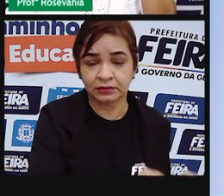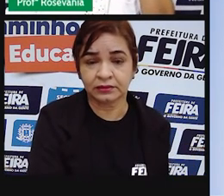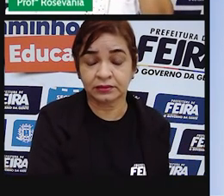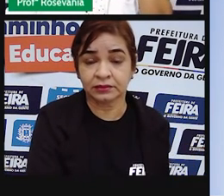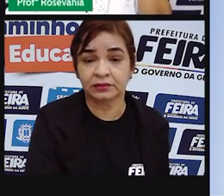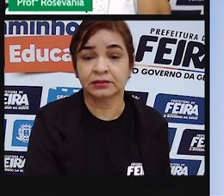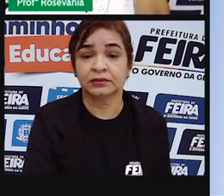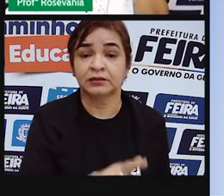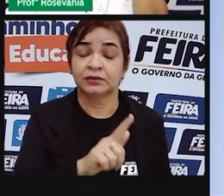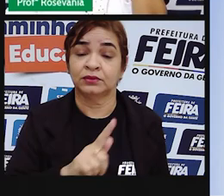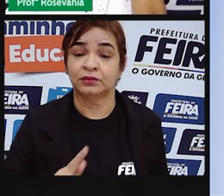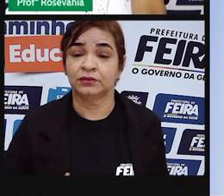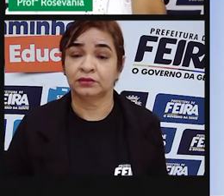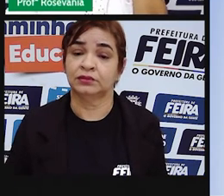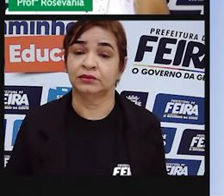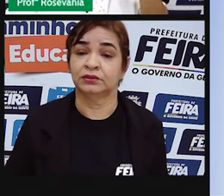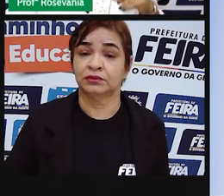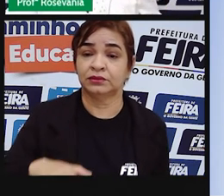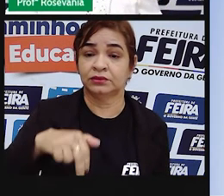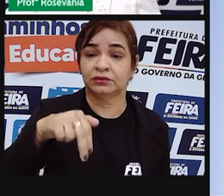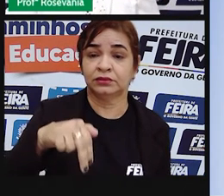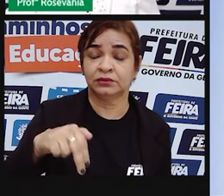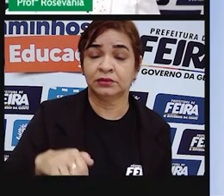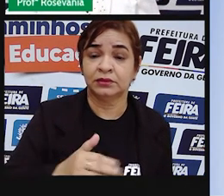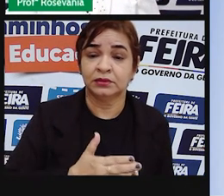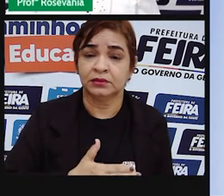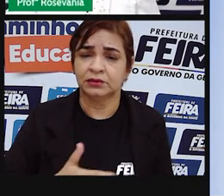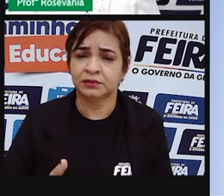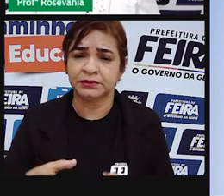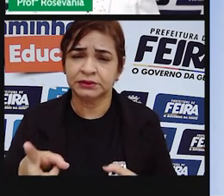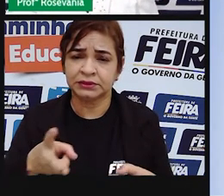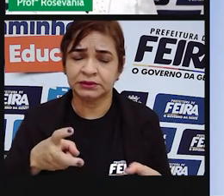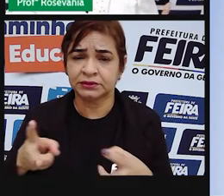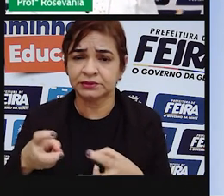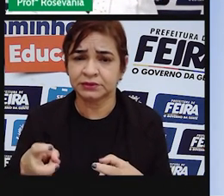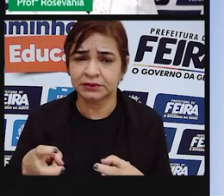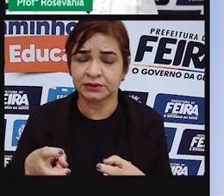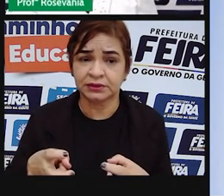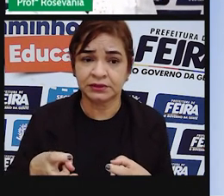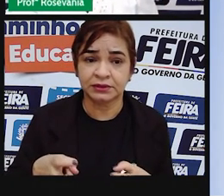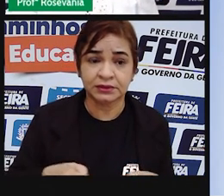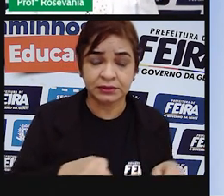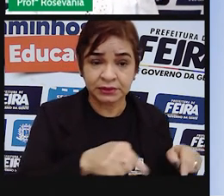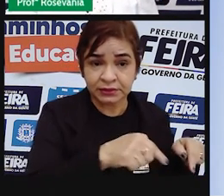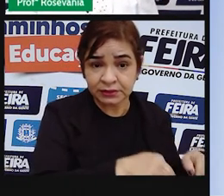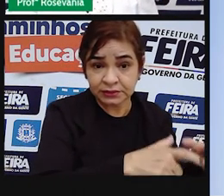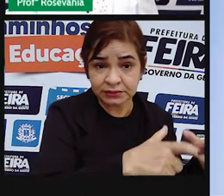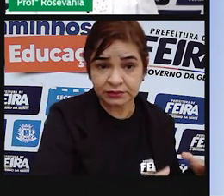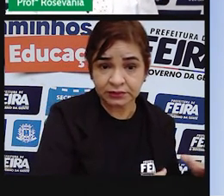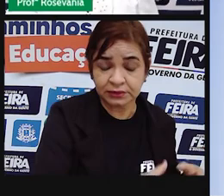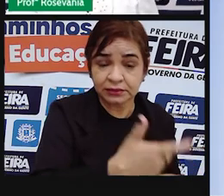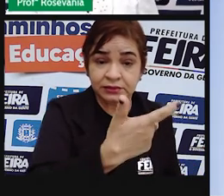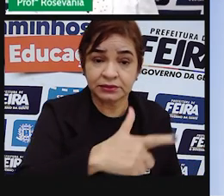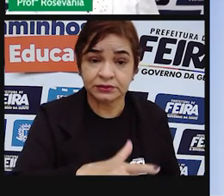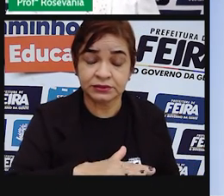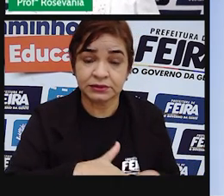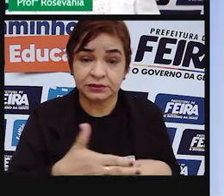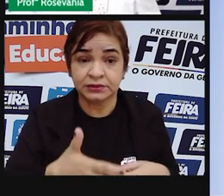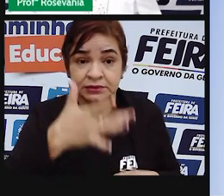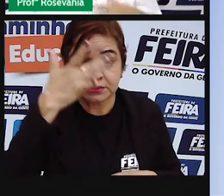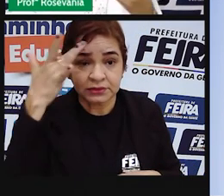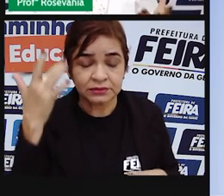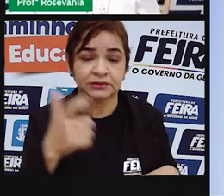também os governos né do do Nordeste começou a perceber a perda de mand obra e começou também